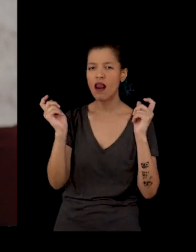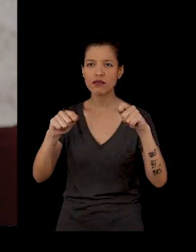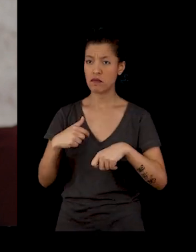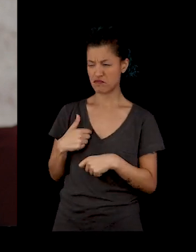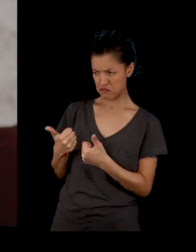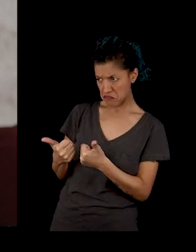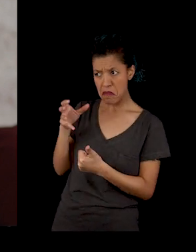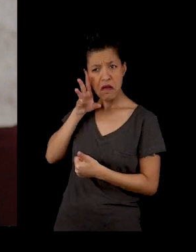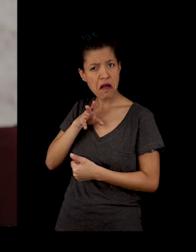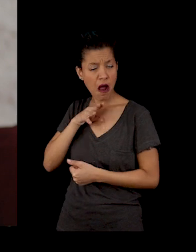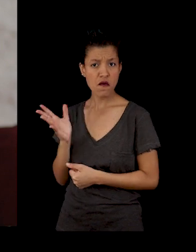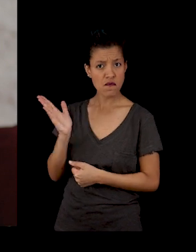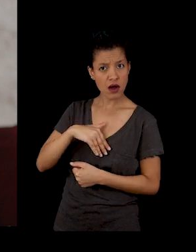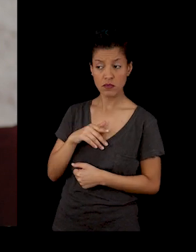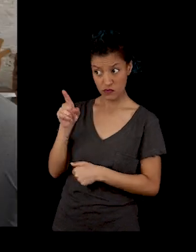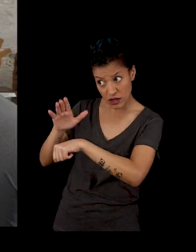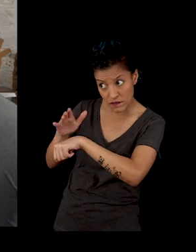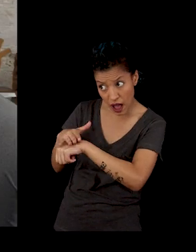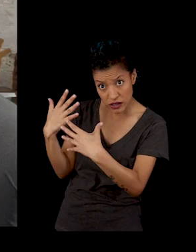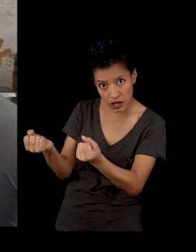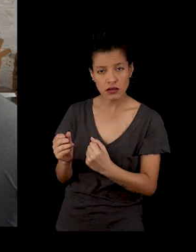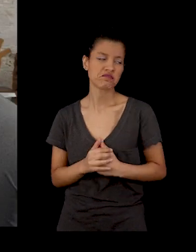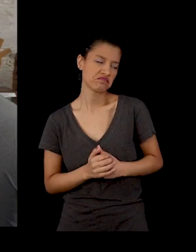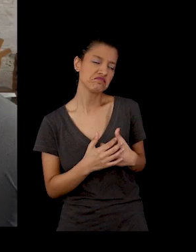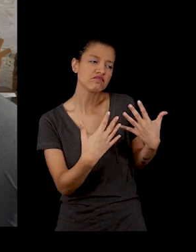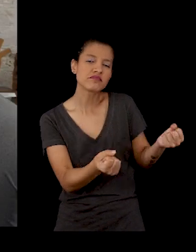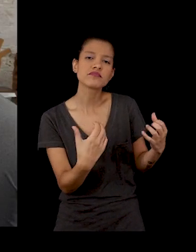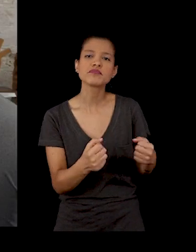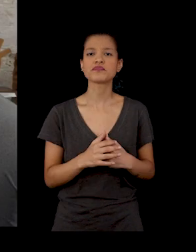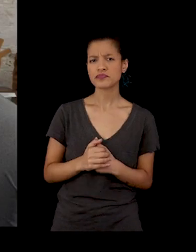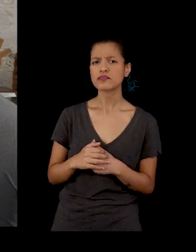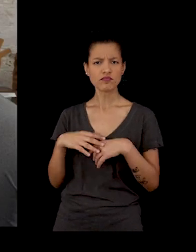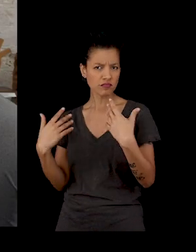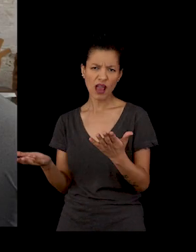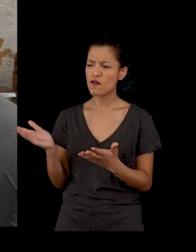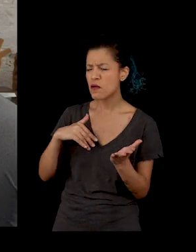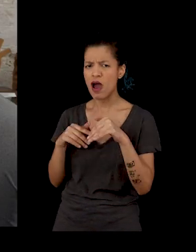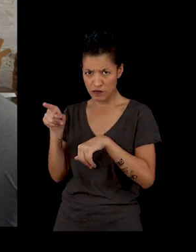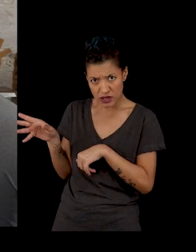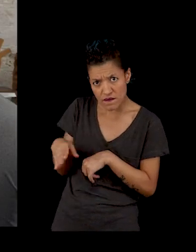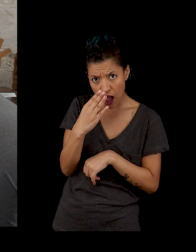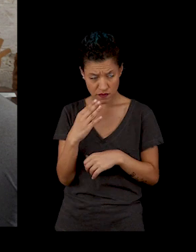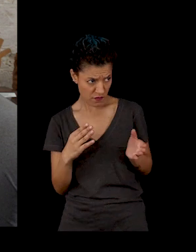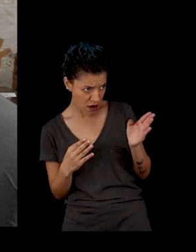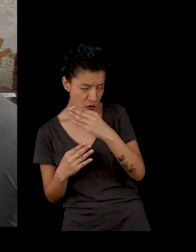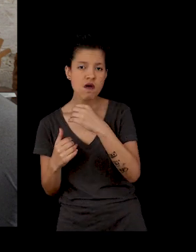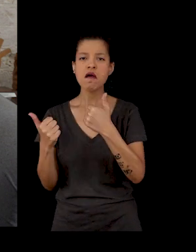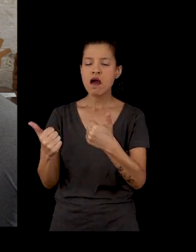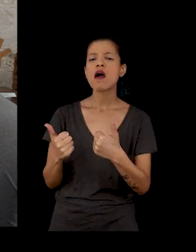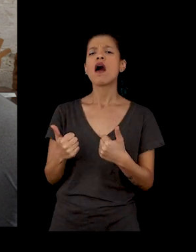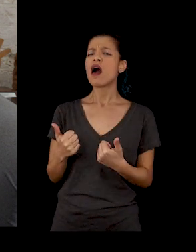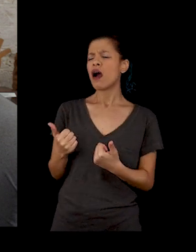novela. Eu falei, tá legal. Você faz, não faz? O pessoal não quis fazer, mas você vai, não vai